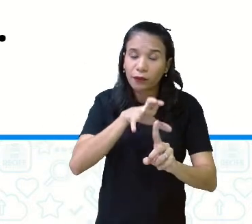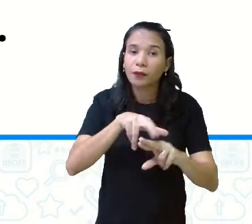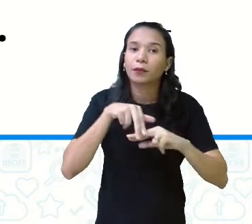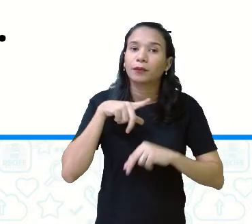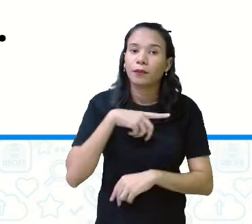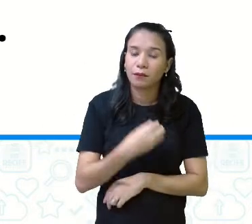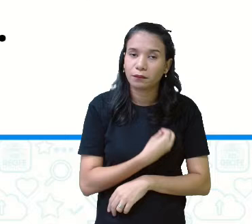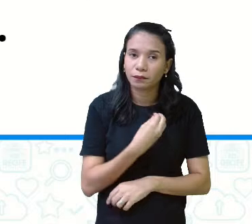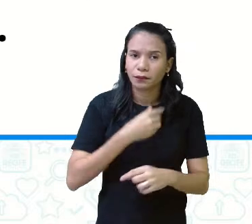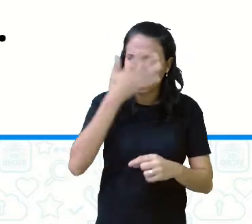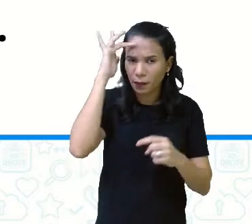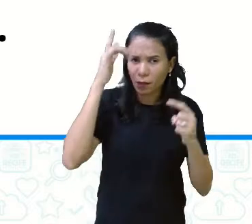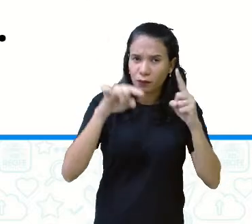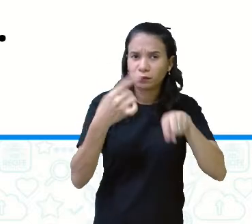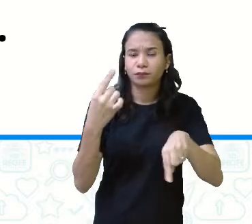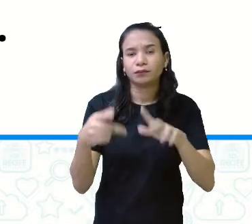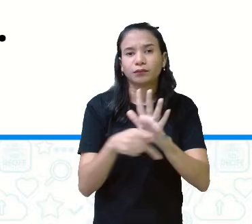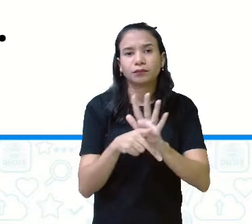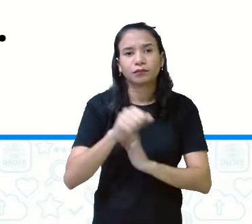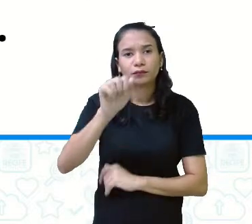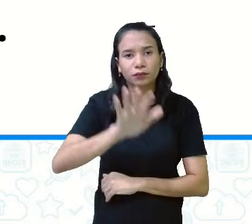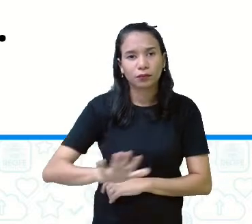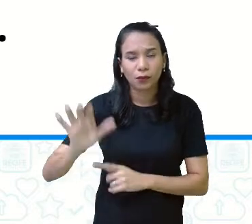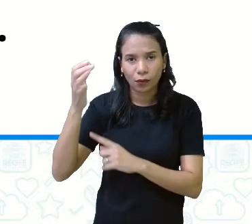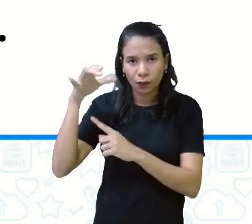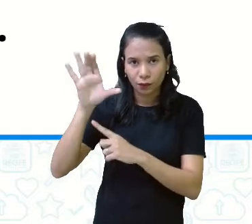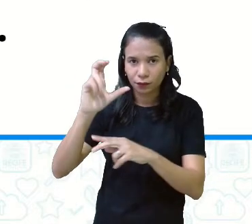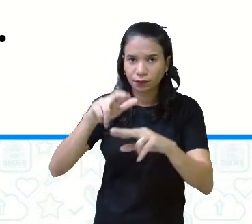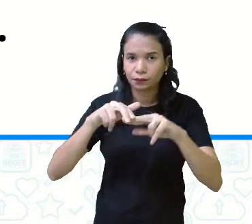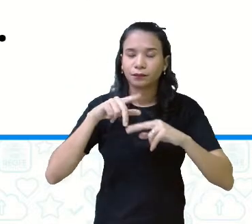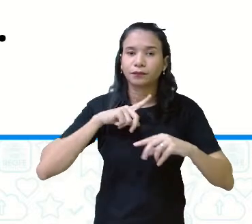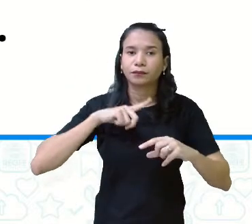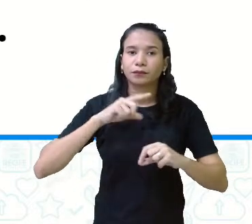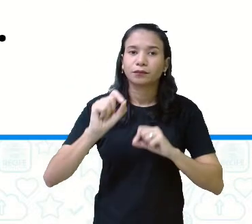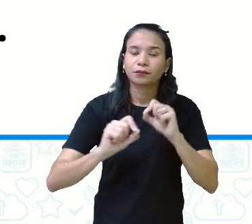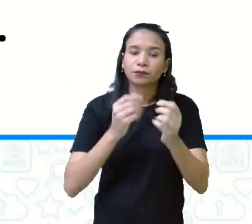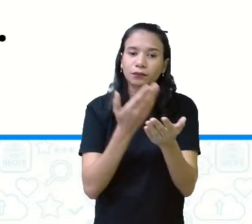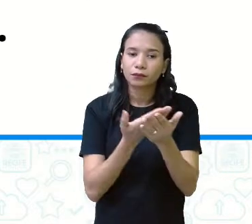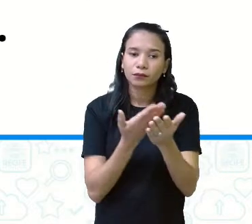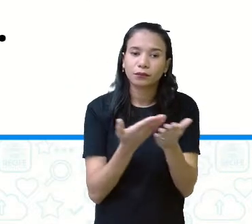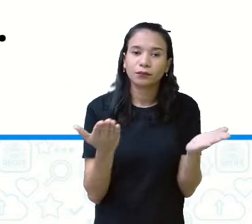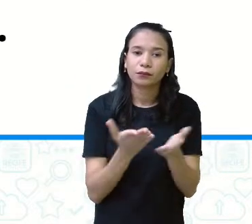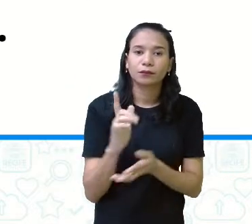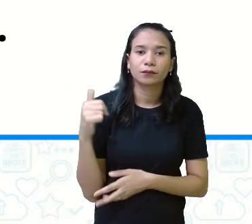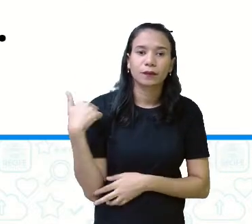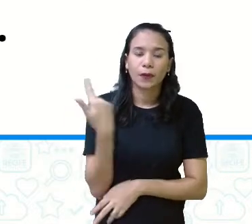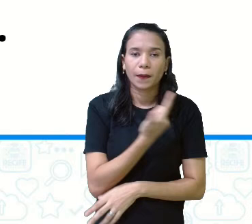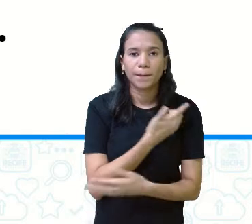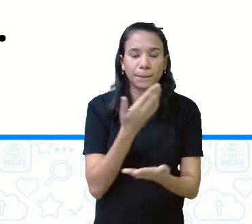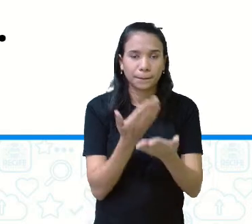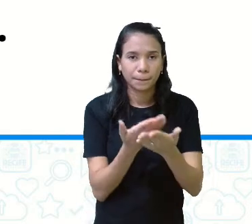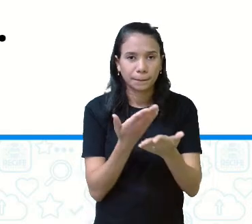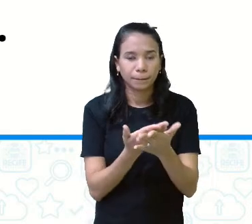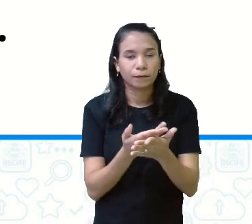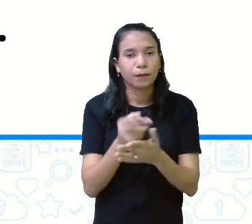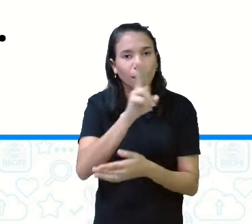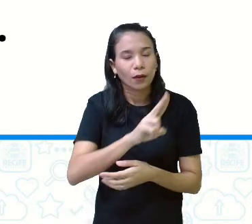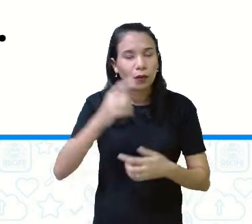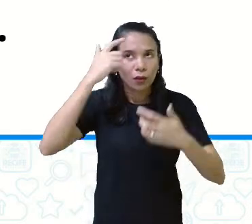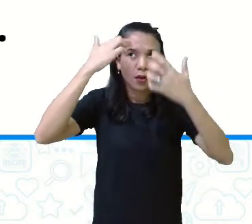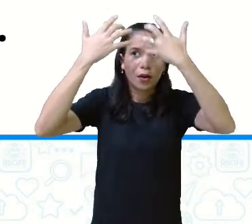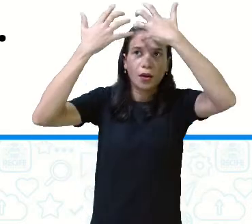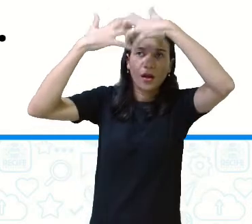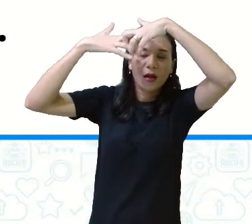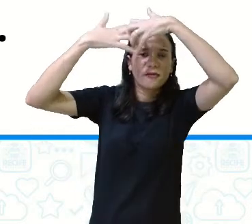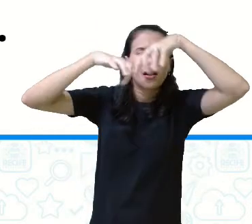existam discordâncias quanto a isso no campo científico. A linha da aula que nós vamos trabalhar hoje é trazer a